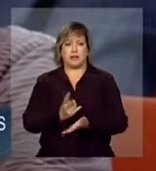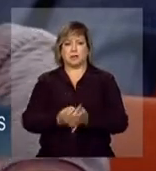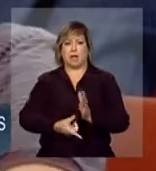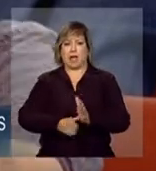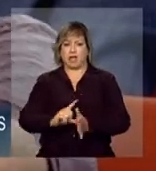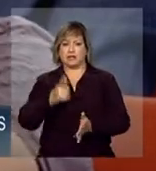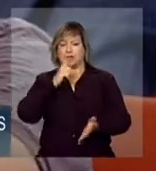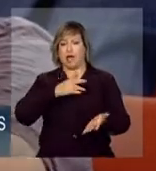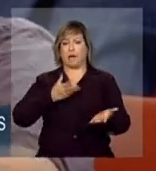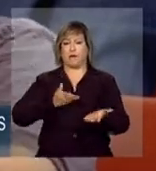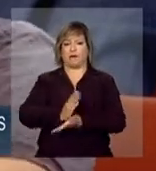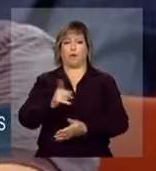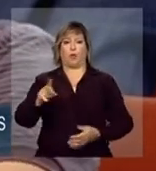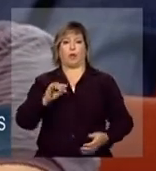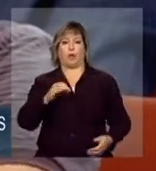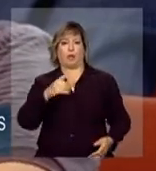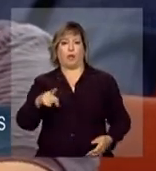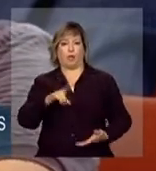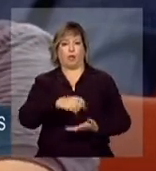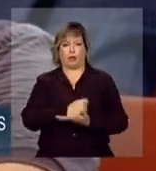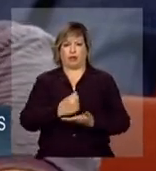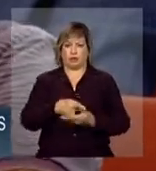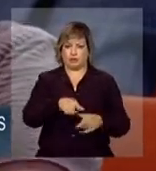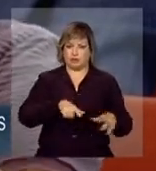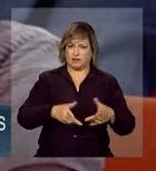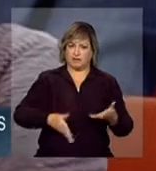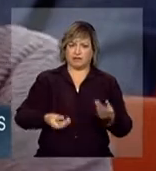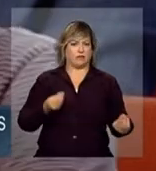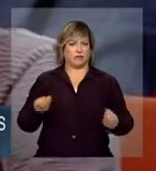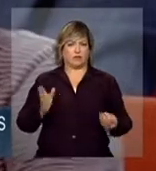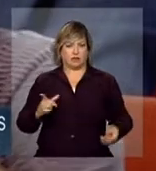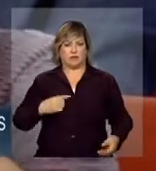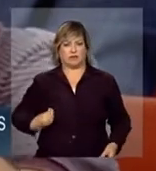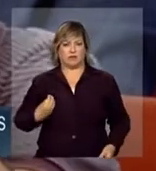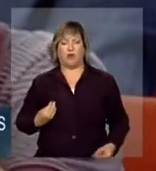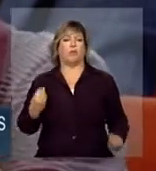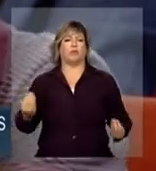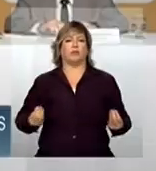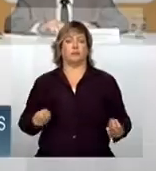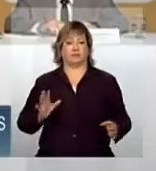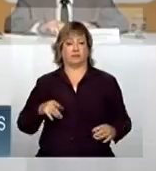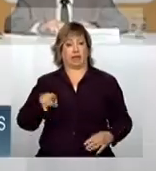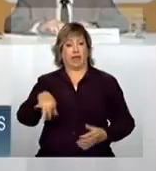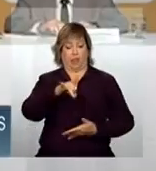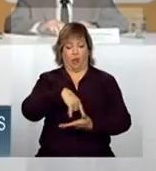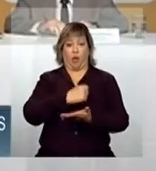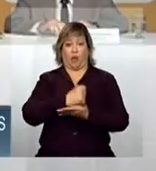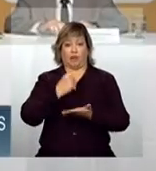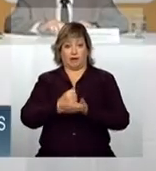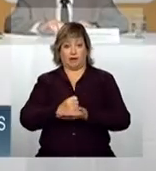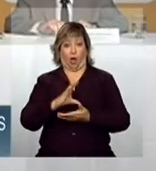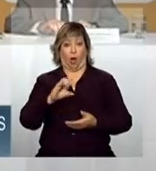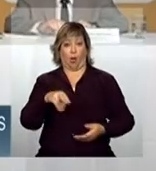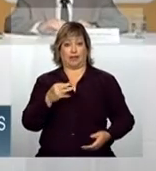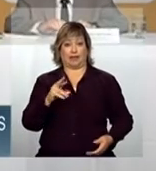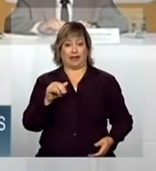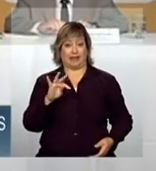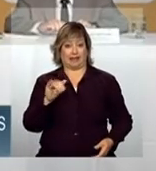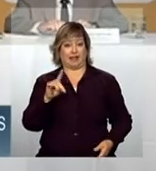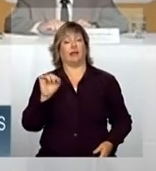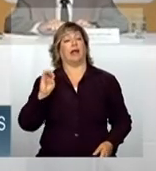da União contratar o serviço, é isso? Já foi executado? A contratada foi a Telebrás. Sim. E a Telebrás, por